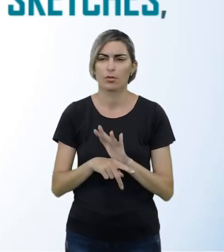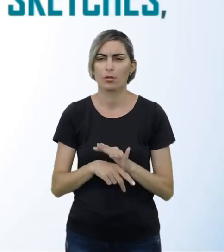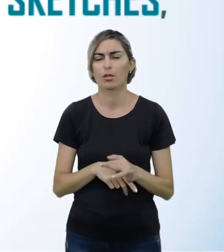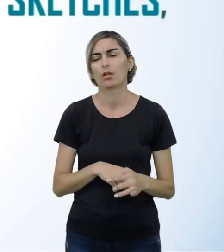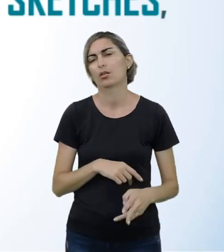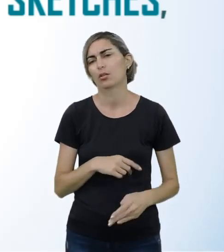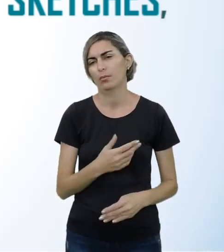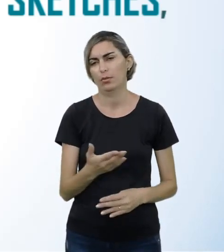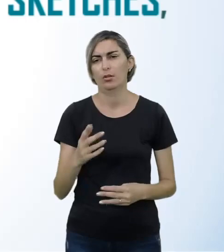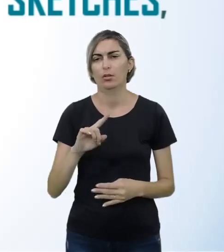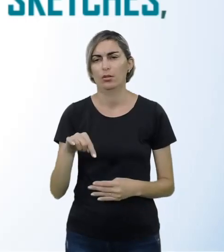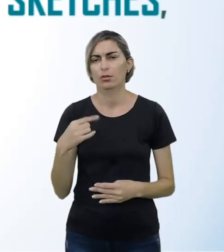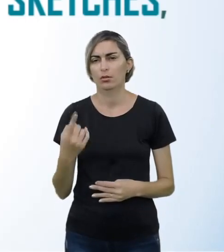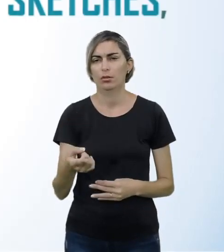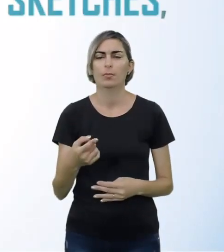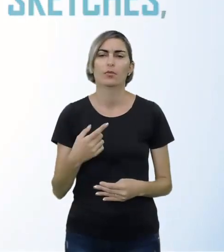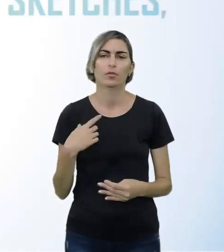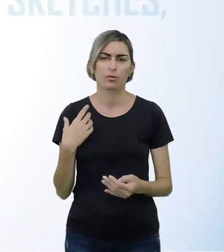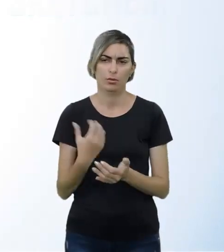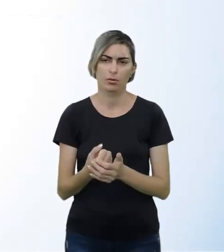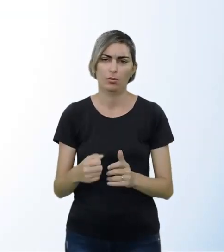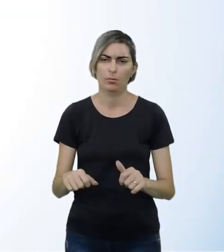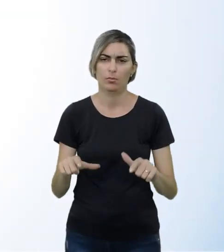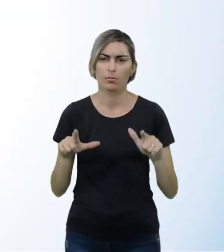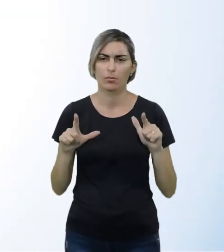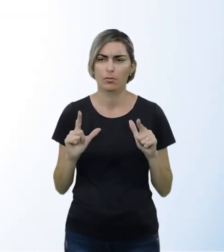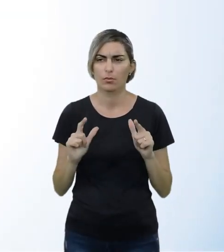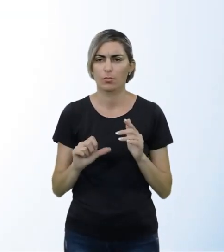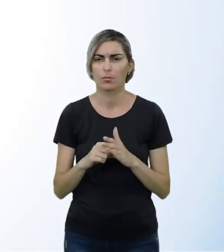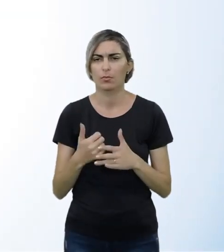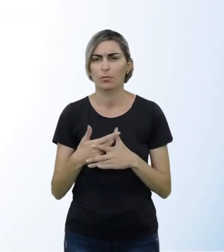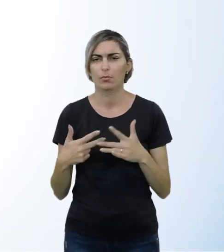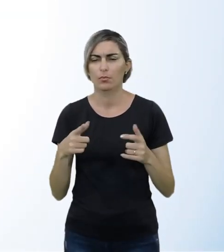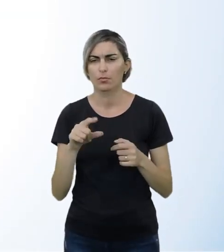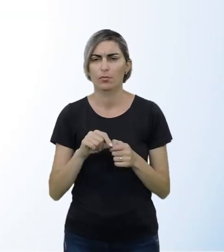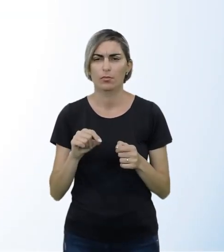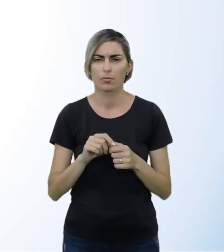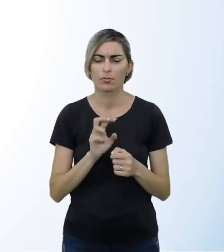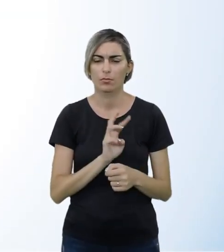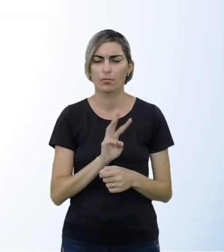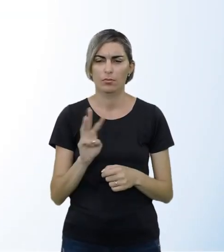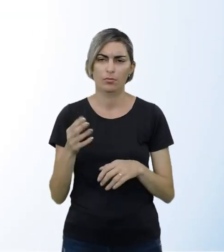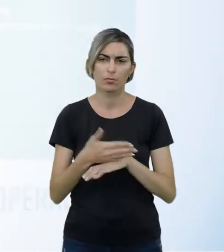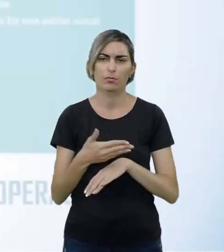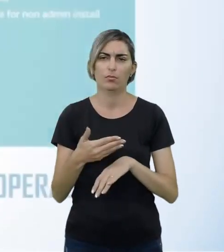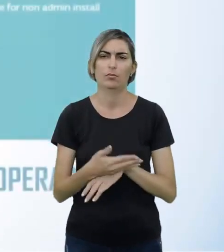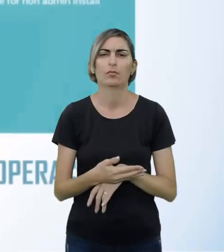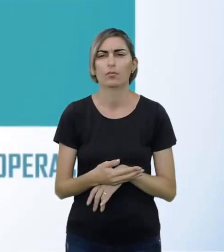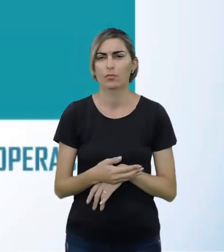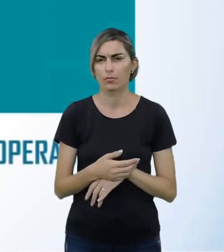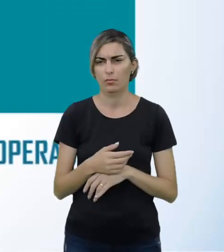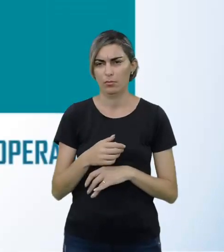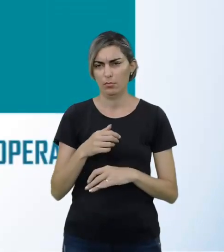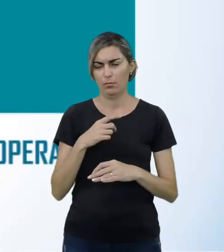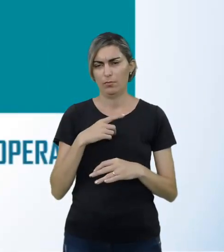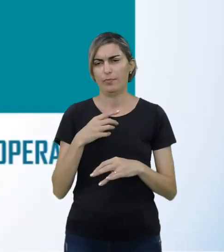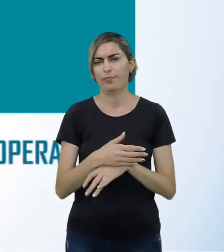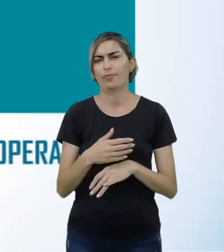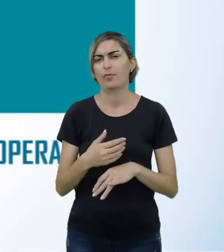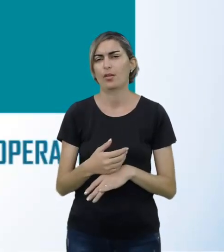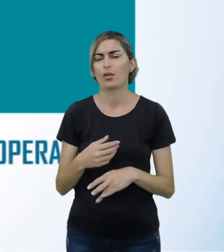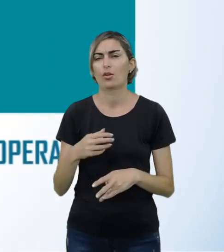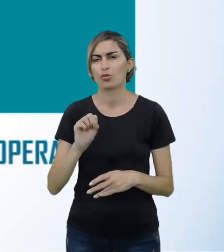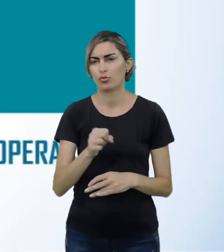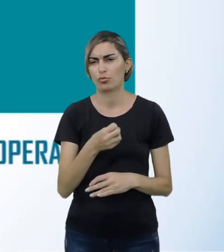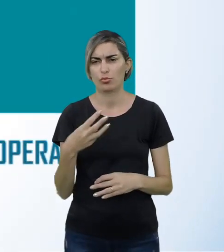chama de sketches. E depois gravar na placa. Então, a primeira coisa que você vai fazer é acessar arduino.cc em